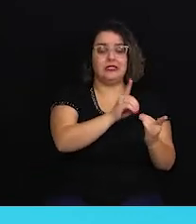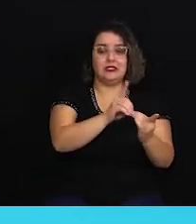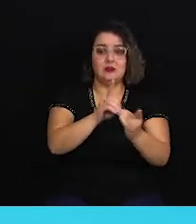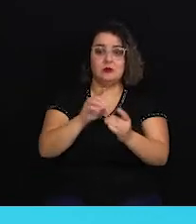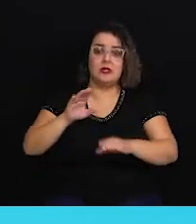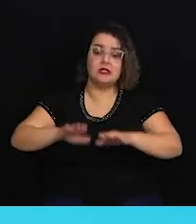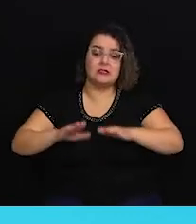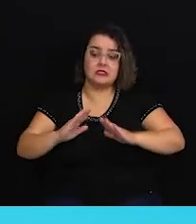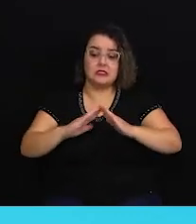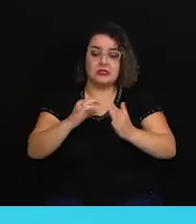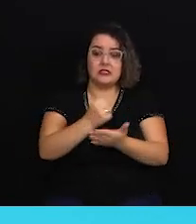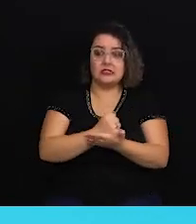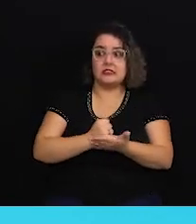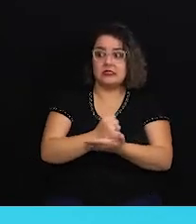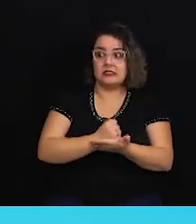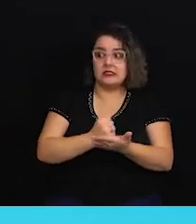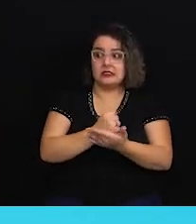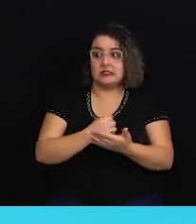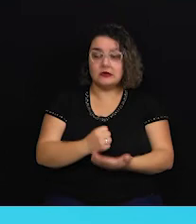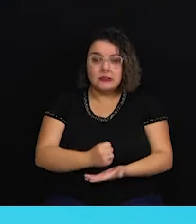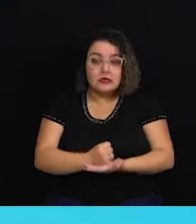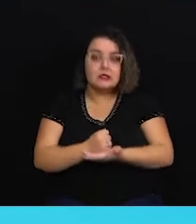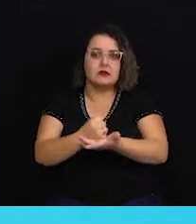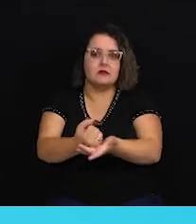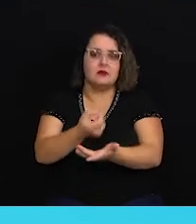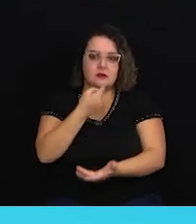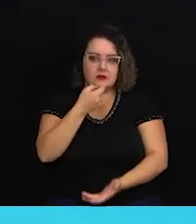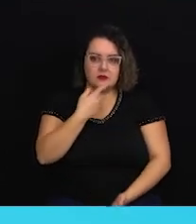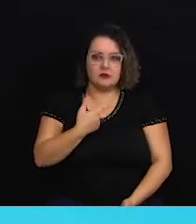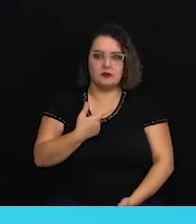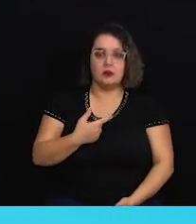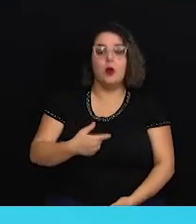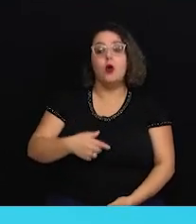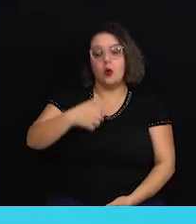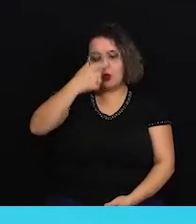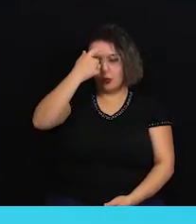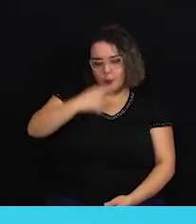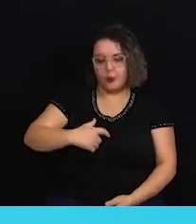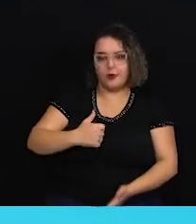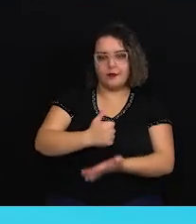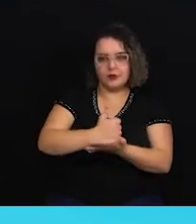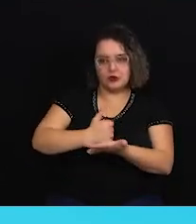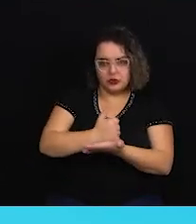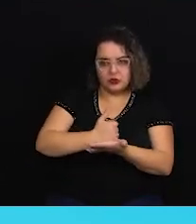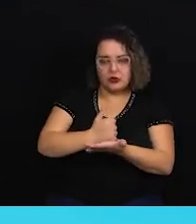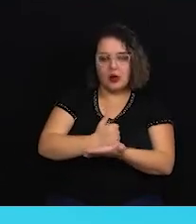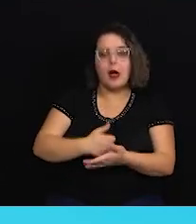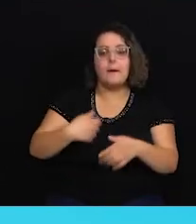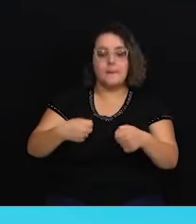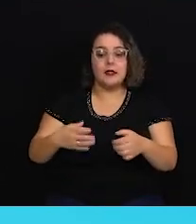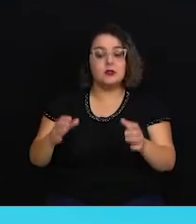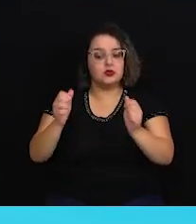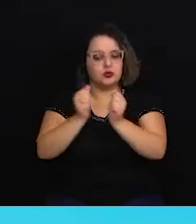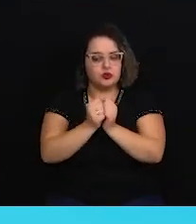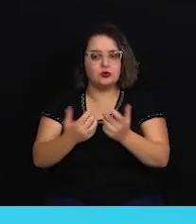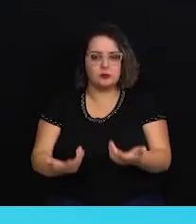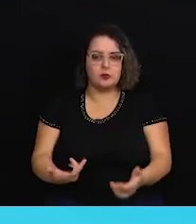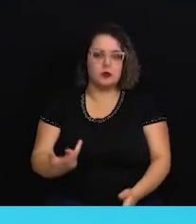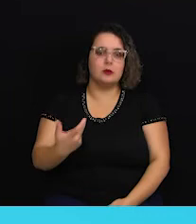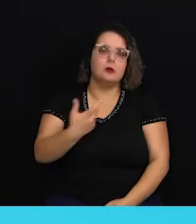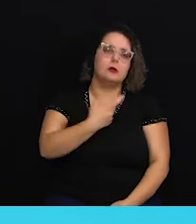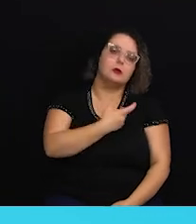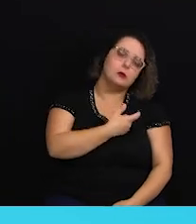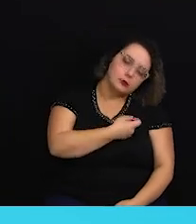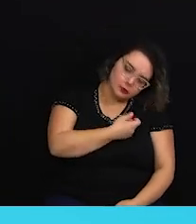repente a farmácia que está dispensando, que está levando os medicamentos. Então, o farmacêutico também tem que estar agregado nesse processo. Para eu fazer uma